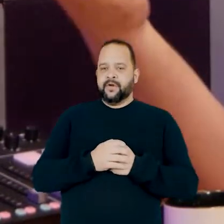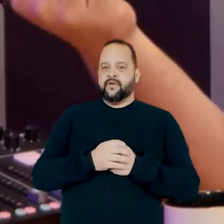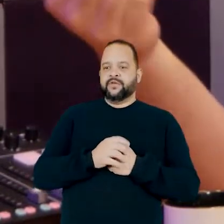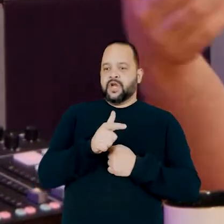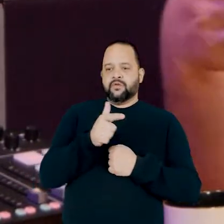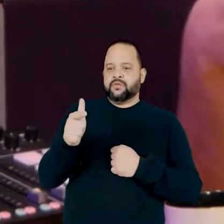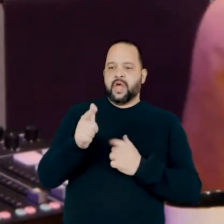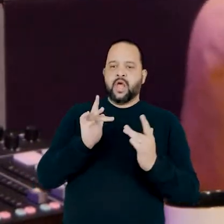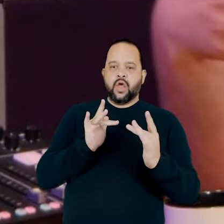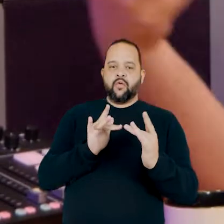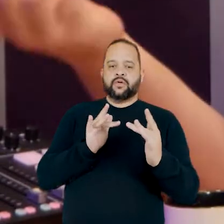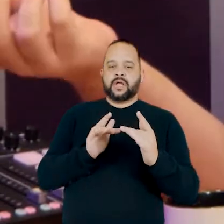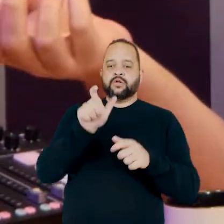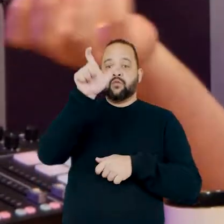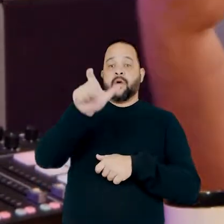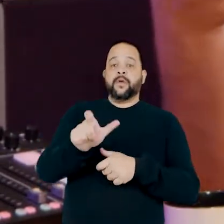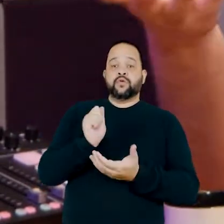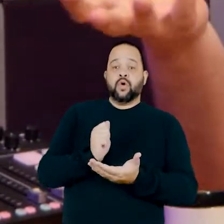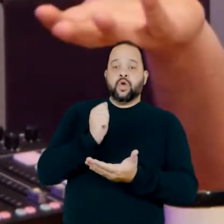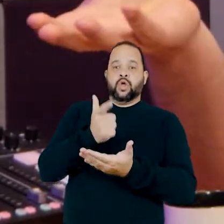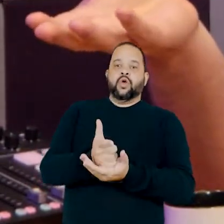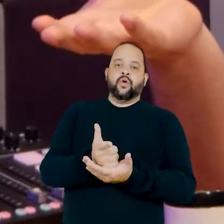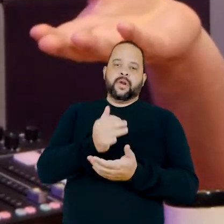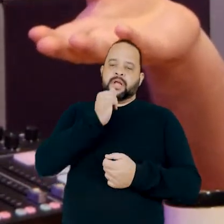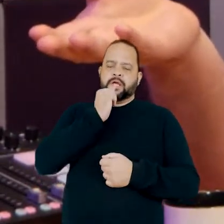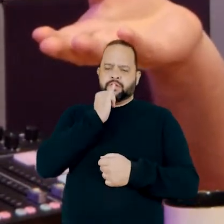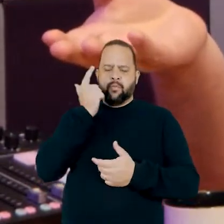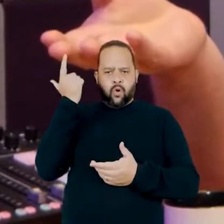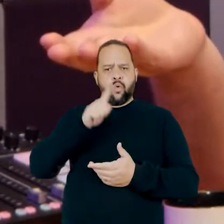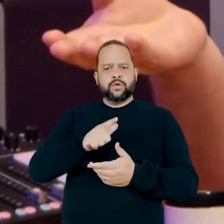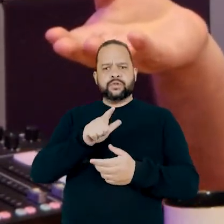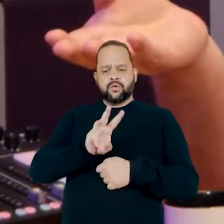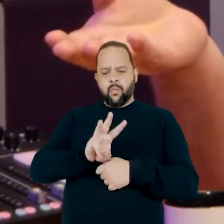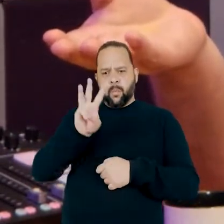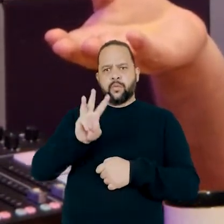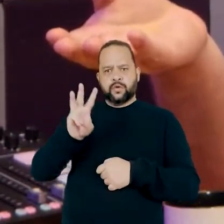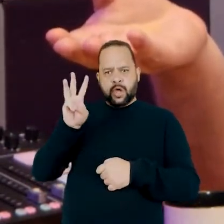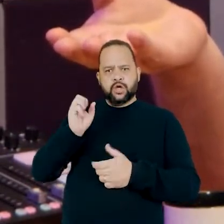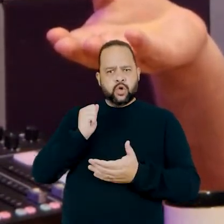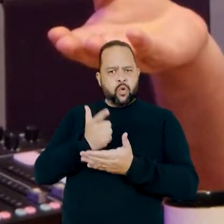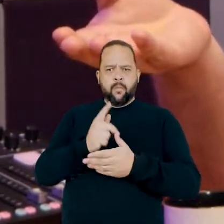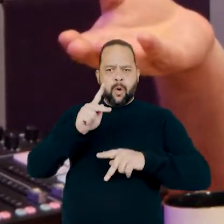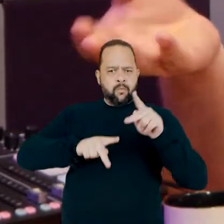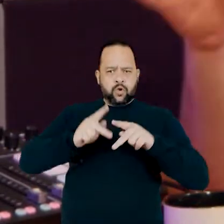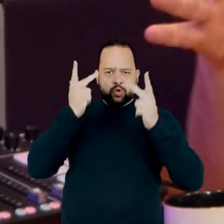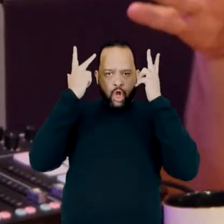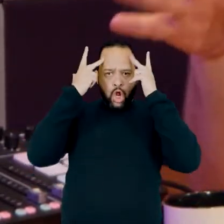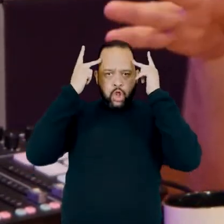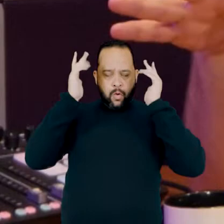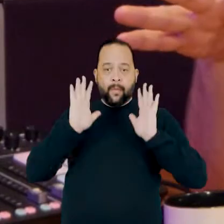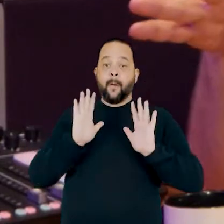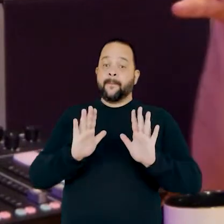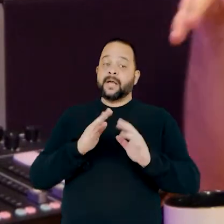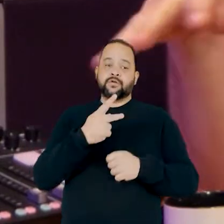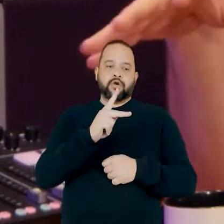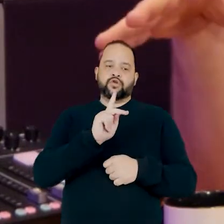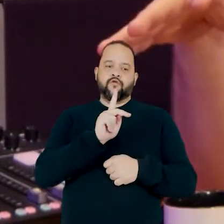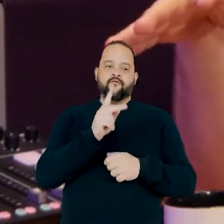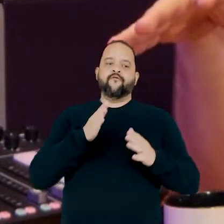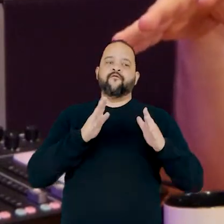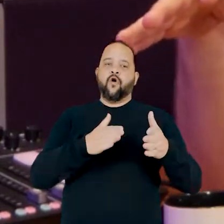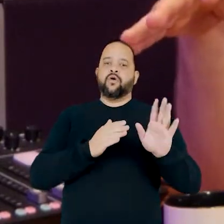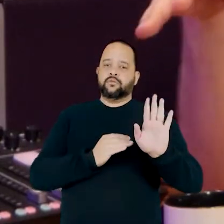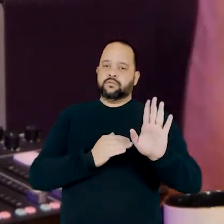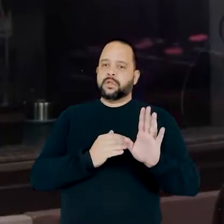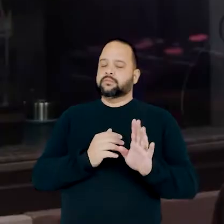final, o consumidor final. Porque eu consigo entrar no site da Shure e fazer uma compra de um produto de vocês lá. Mas não é o seu foco, é atender o